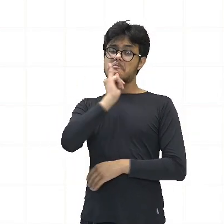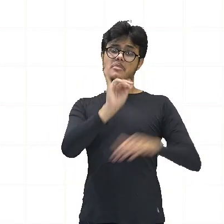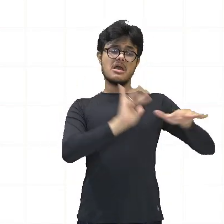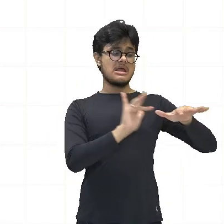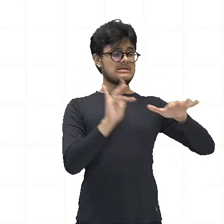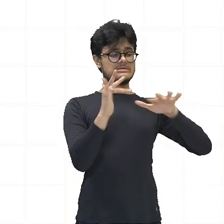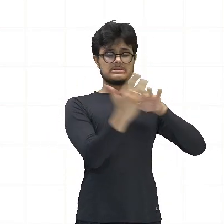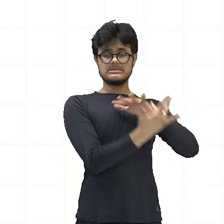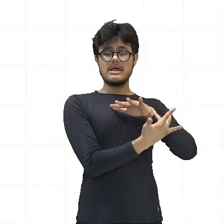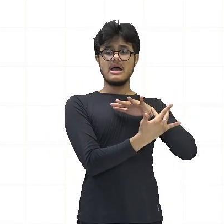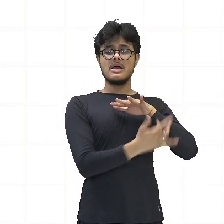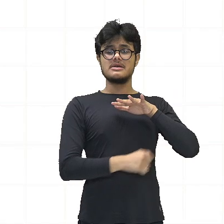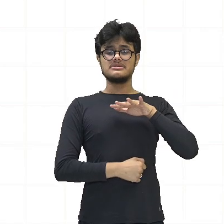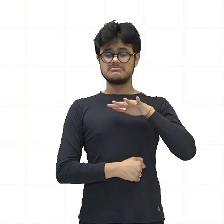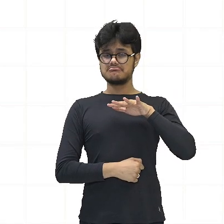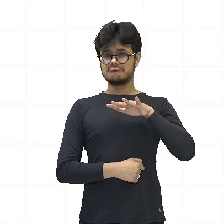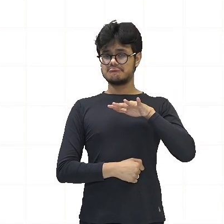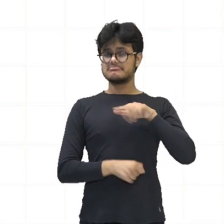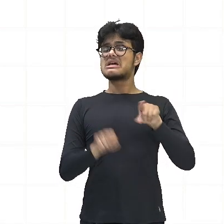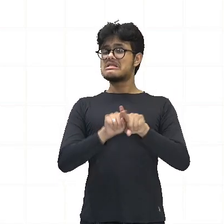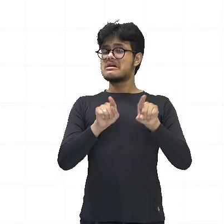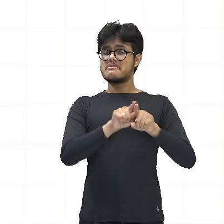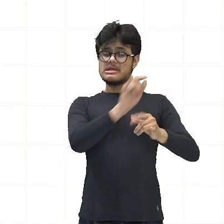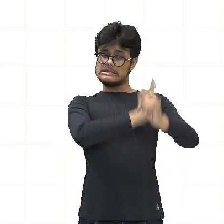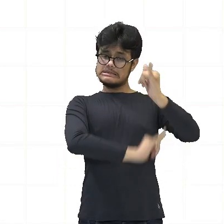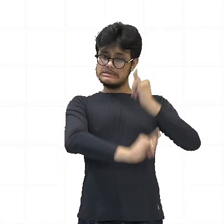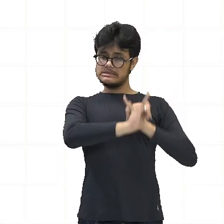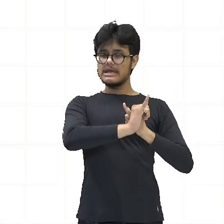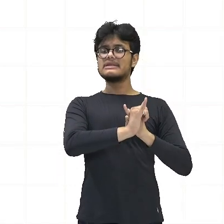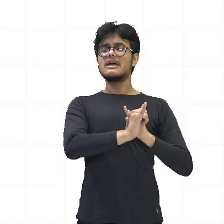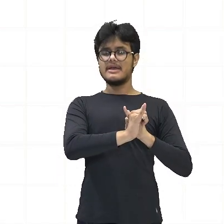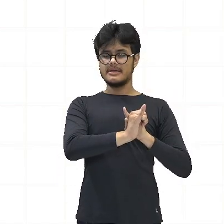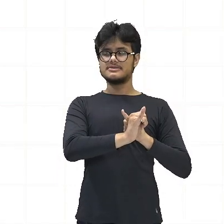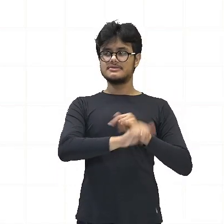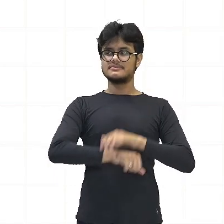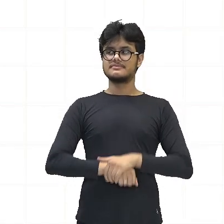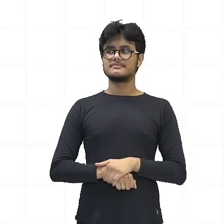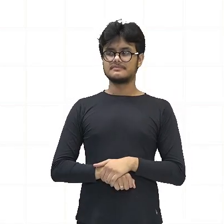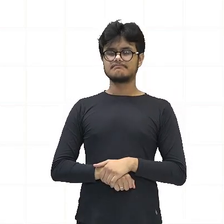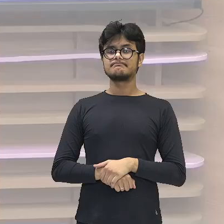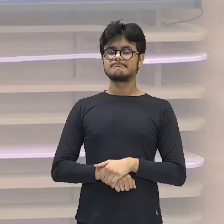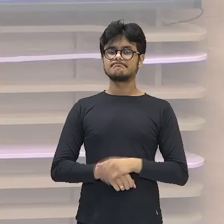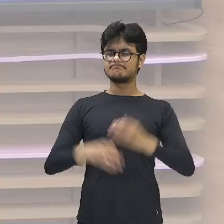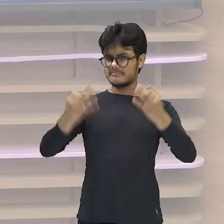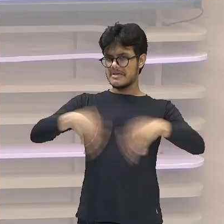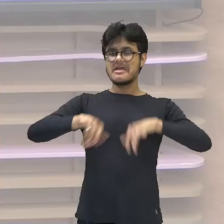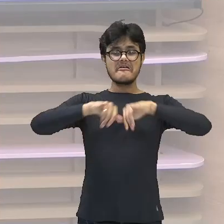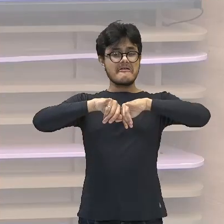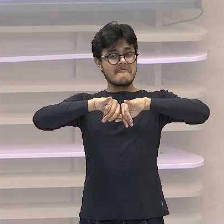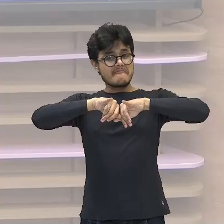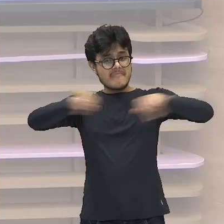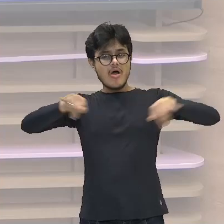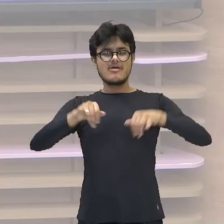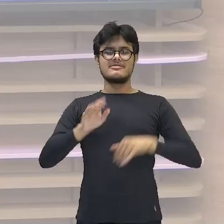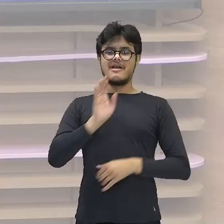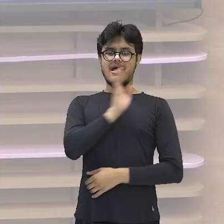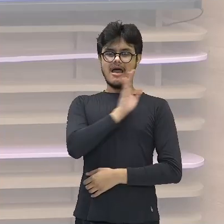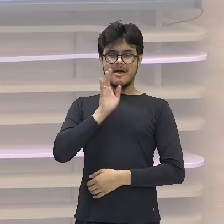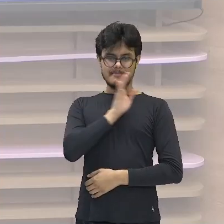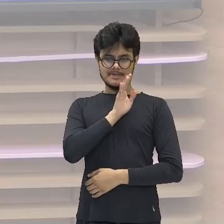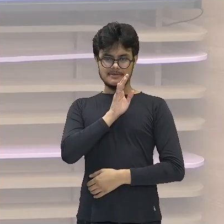sociais, né, através da internet, né, que elas vão permitir informações de uma forma